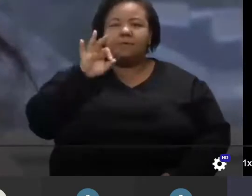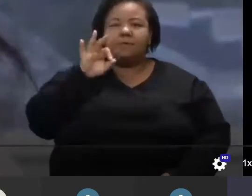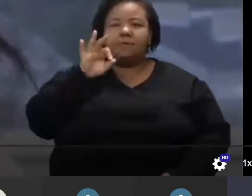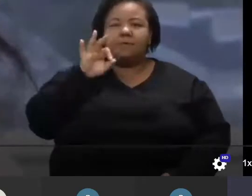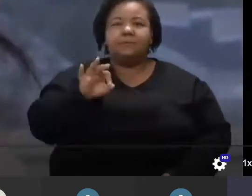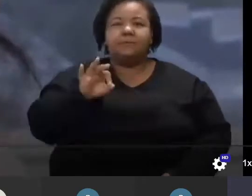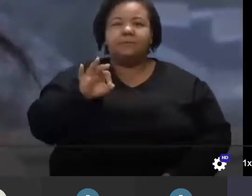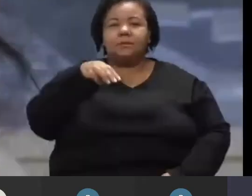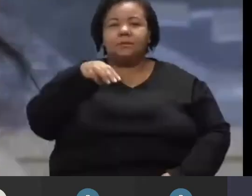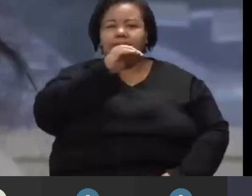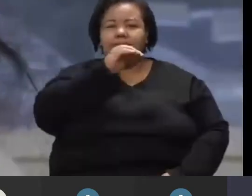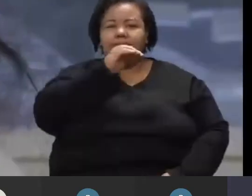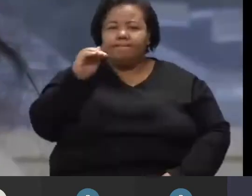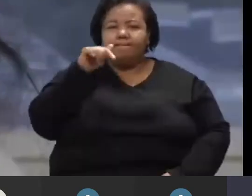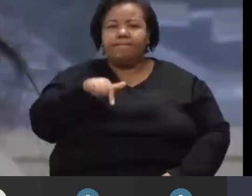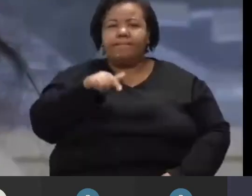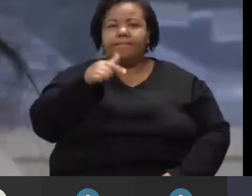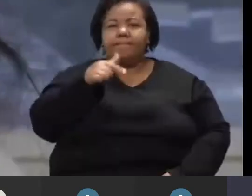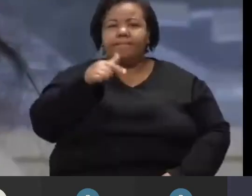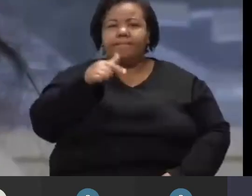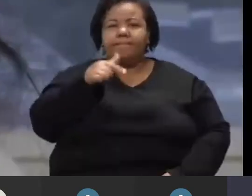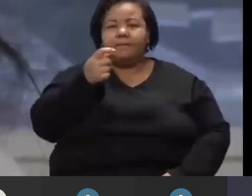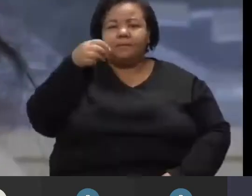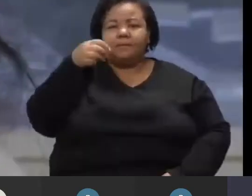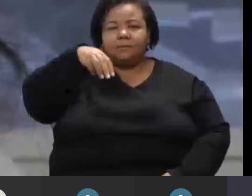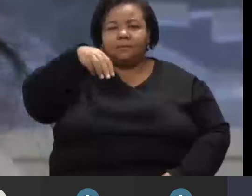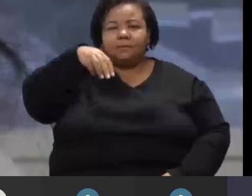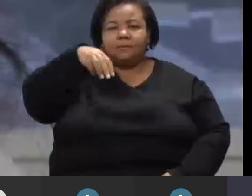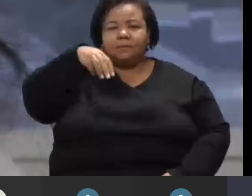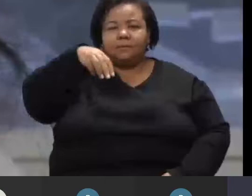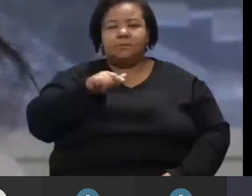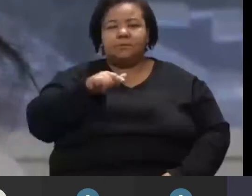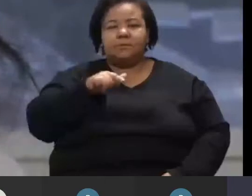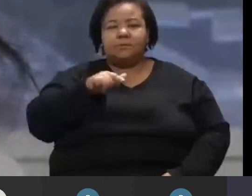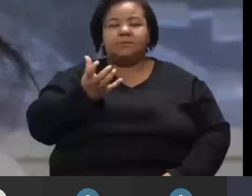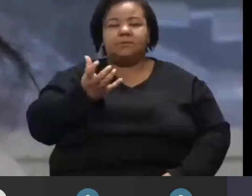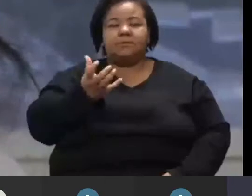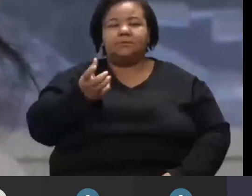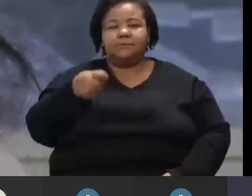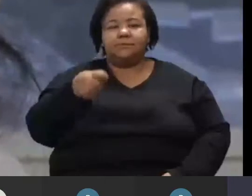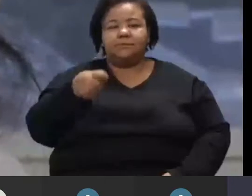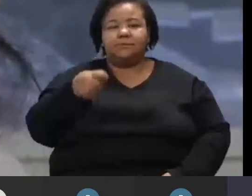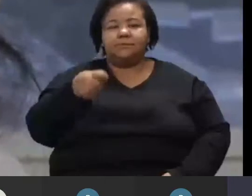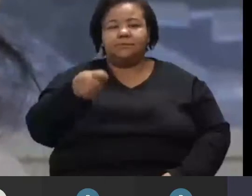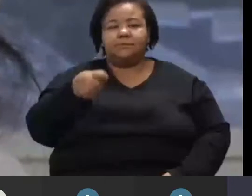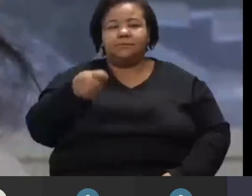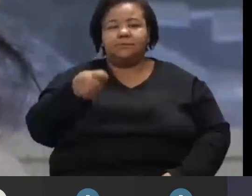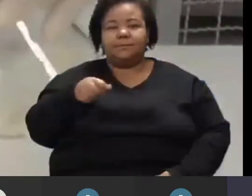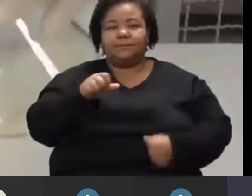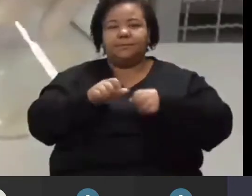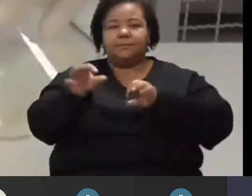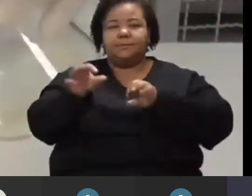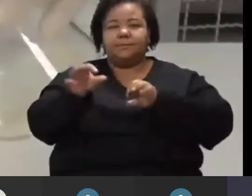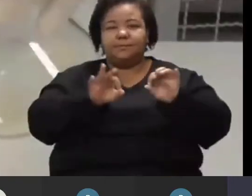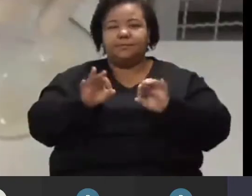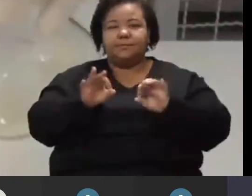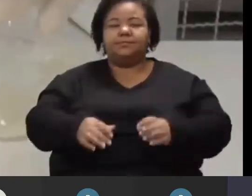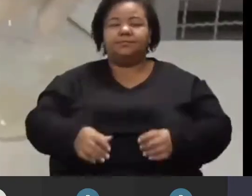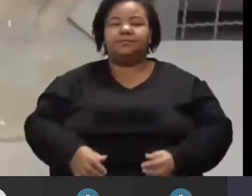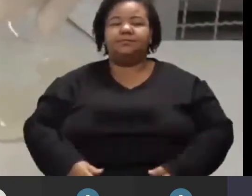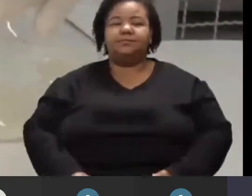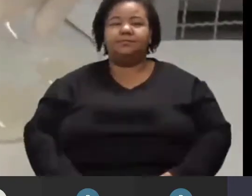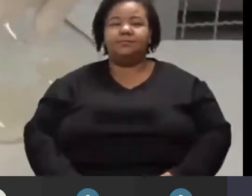menisco ficar exatamente ali na linha dos 200 ml, que é o volume que você necessita para o preparo desse meio. E